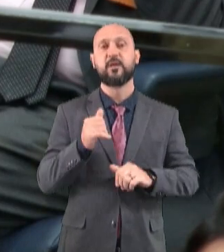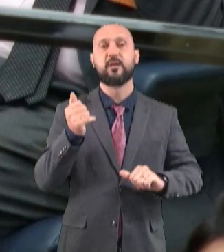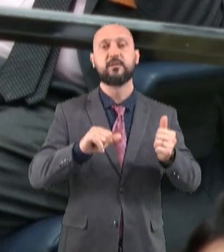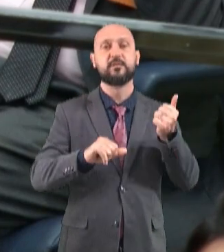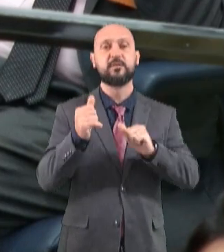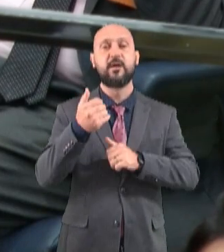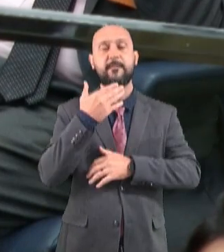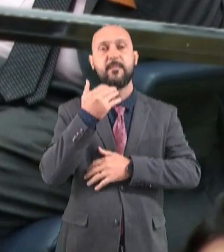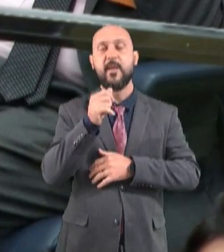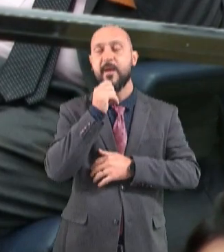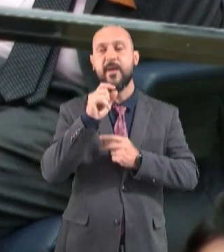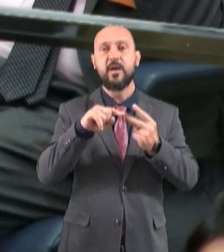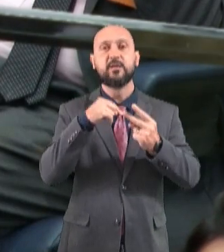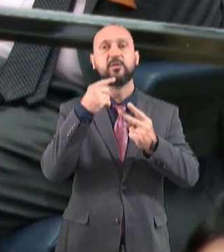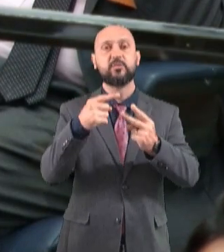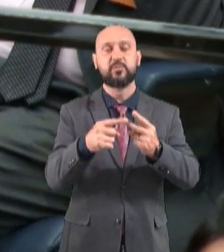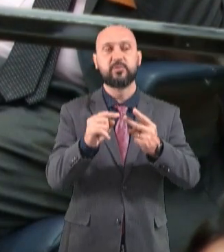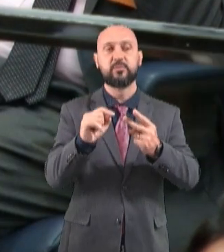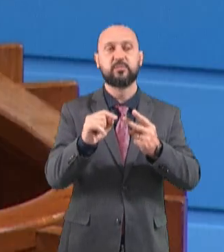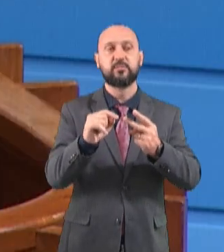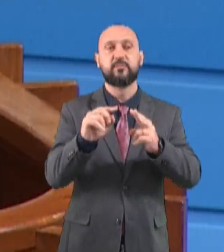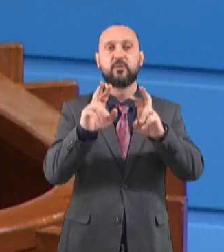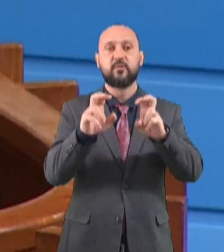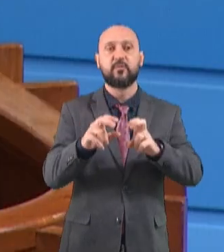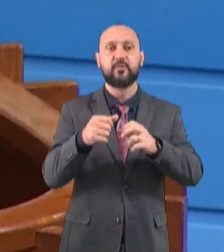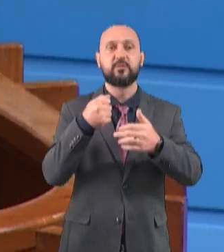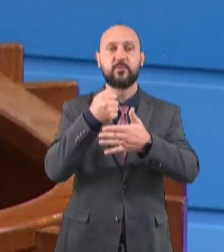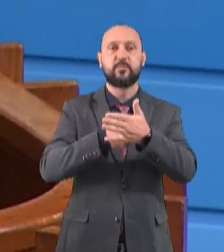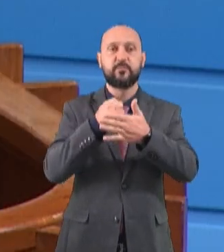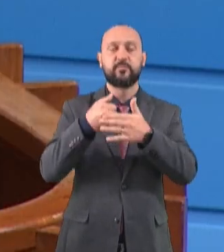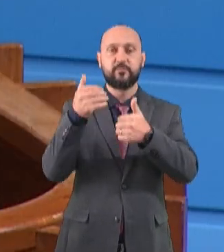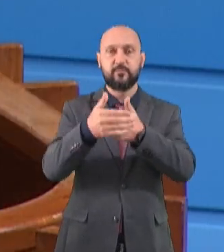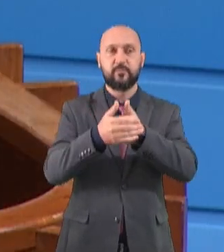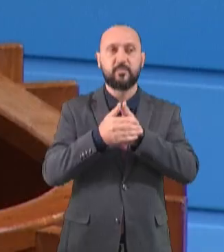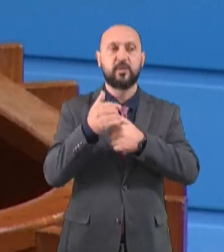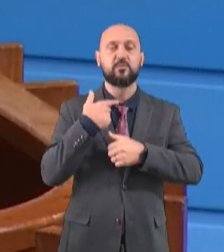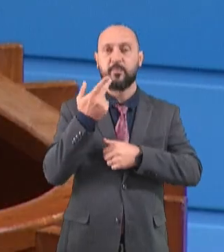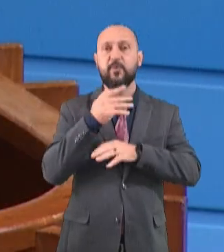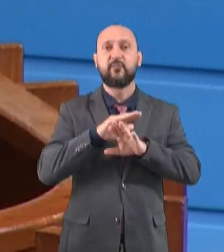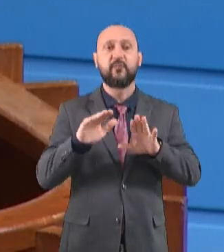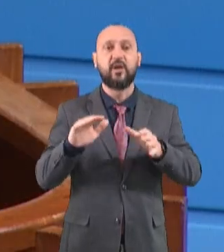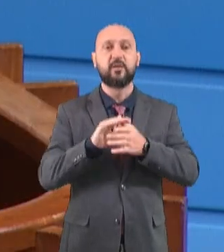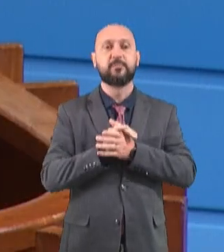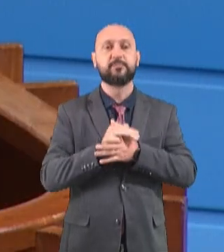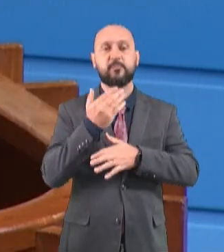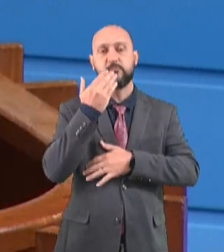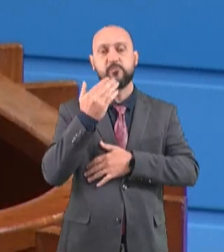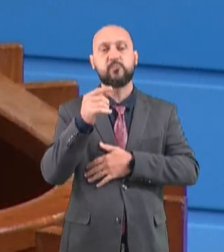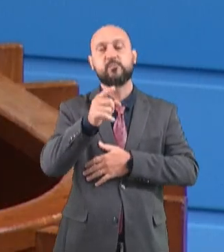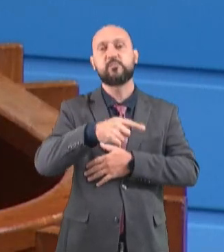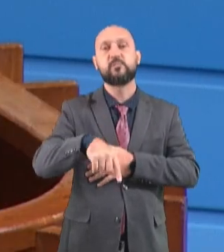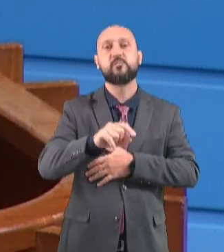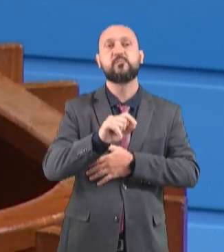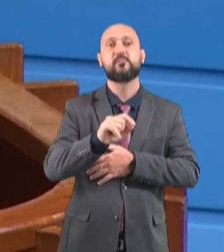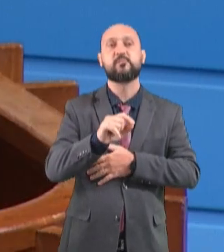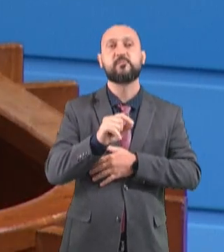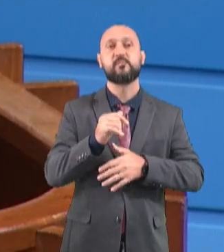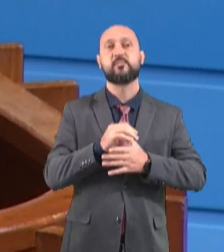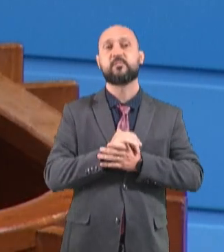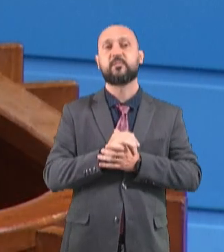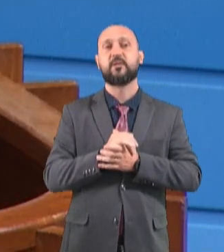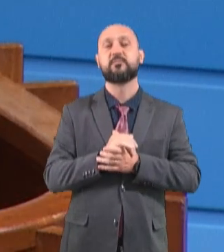analisarei melhor ainda para, no mérito, fazer uma defesa mais contundente. Então, a minha fala, rogando a vossas excelências